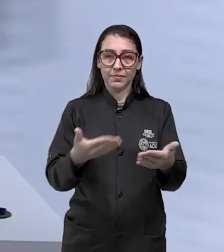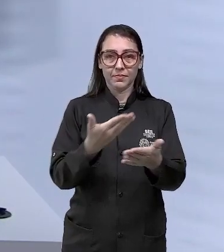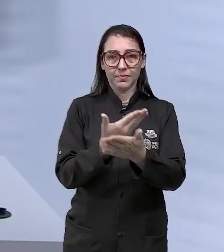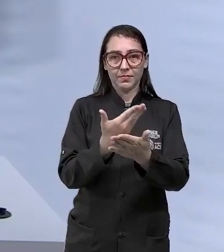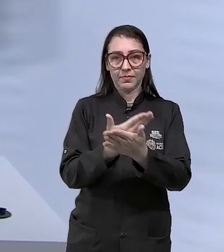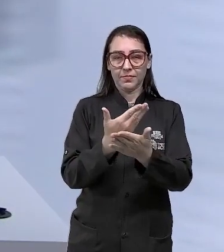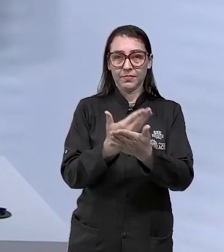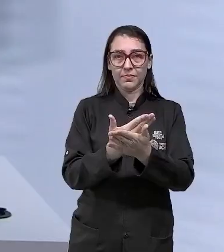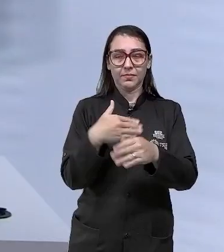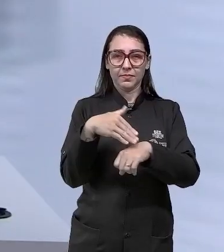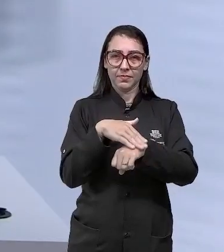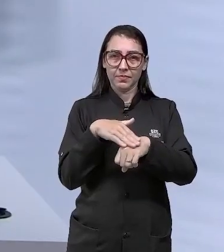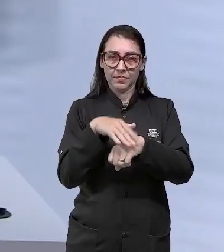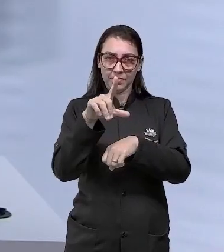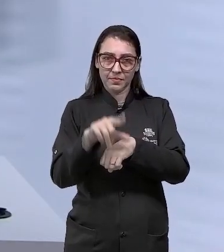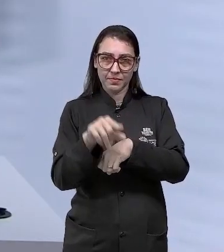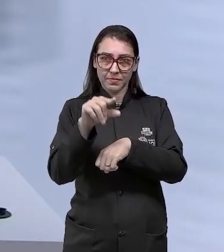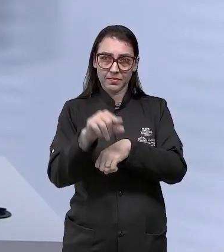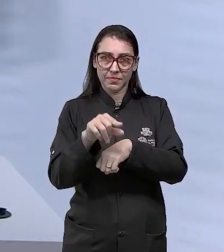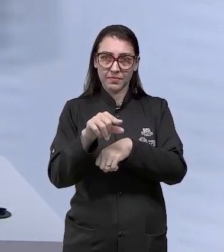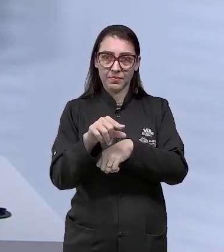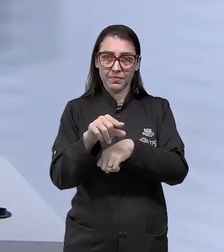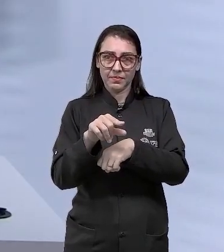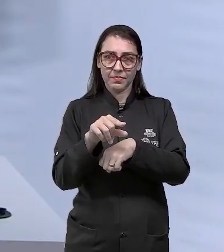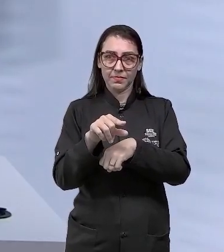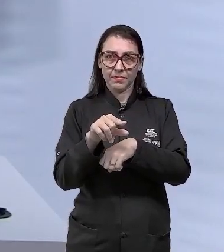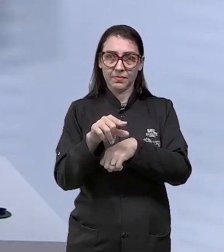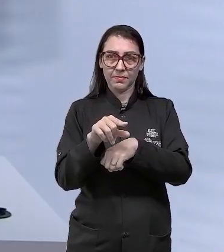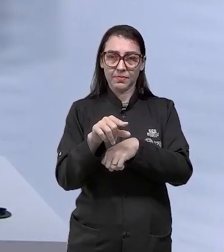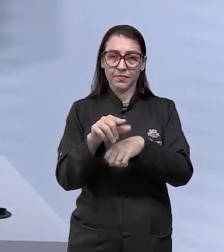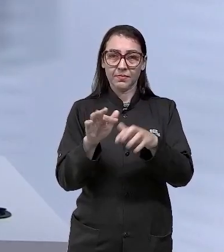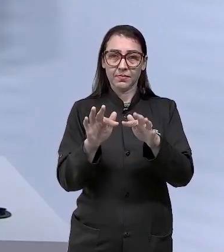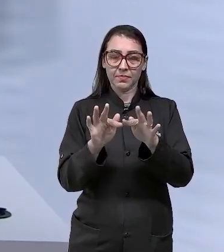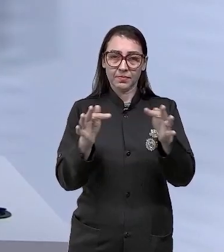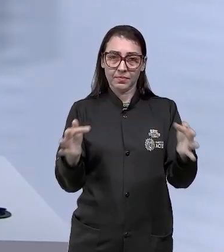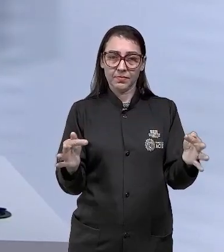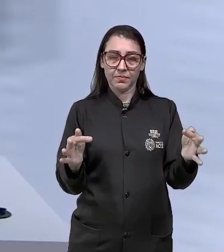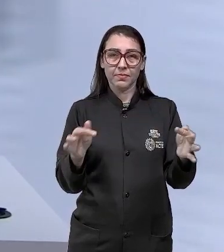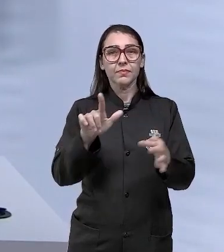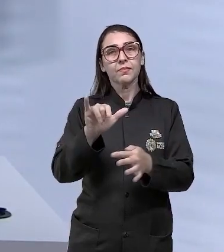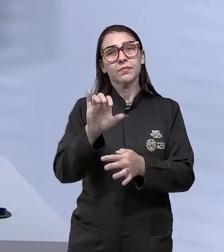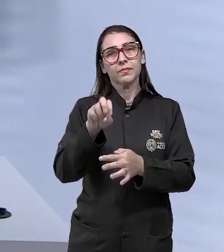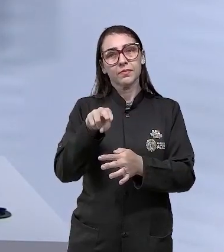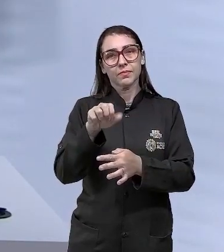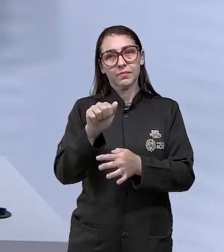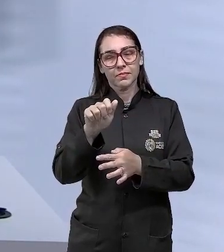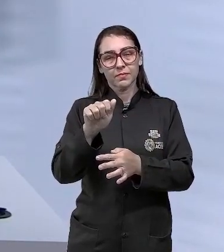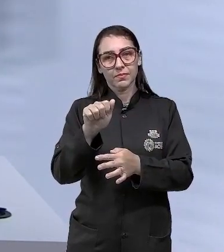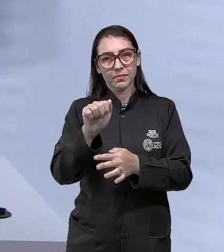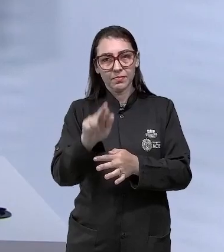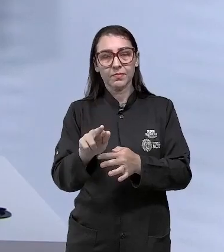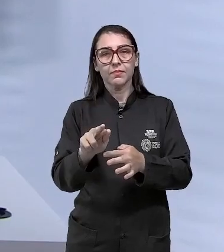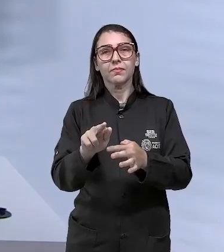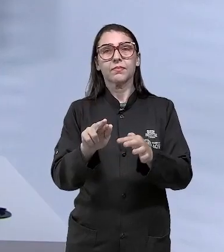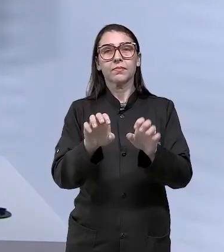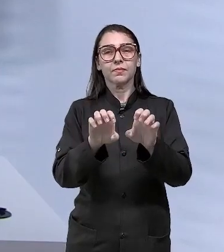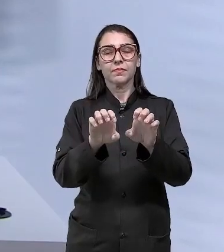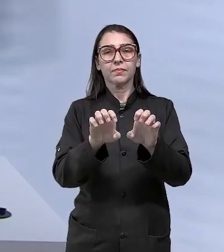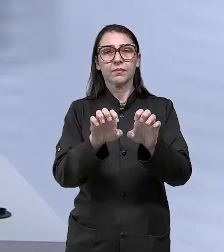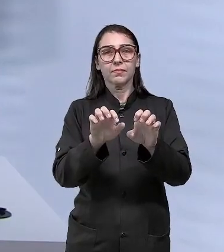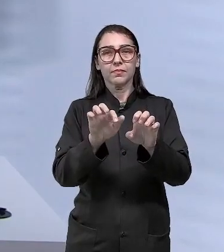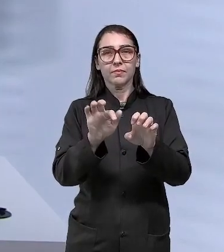iremos conversar um pouco sobre a função linear e a função quadrática. E nós iremos perceber que elas